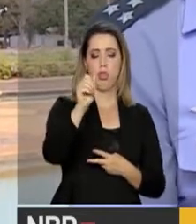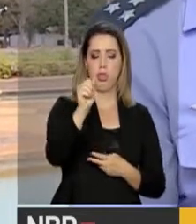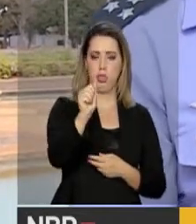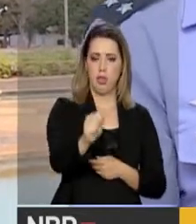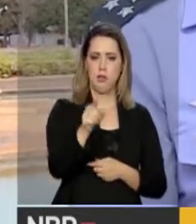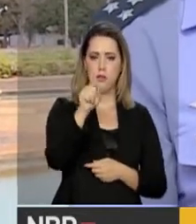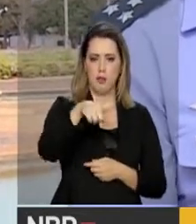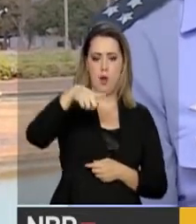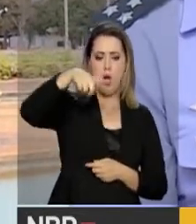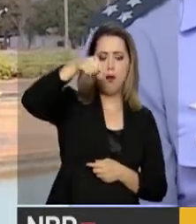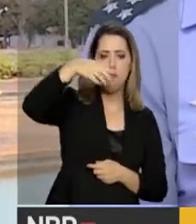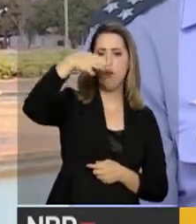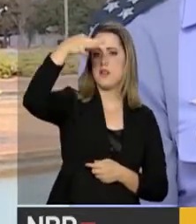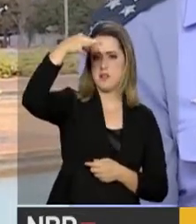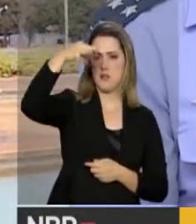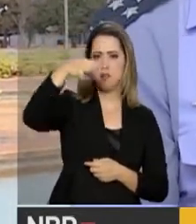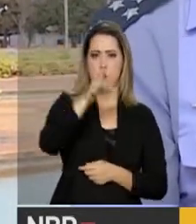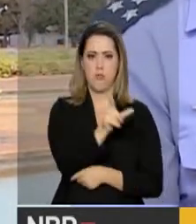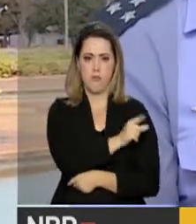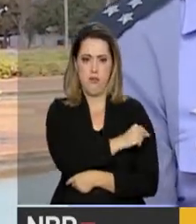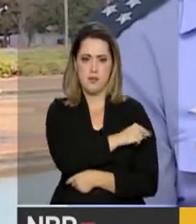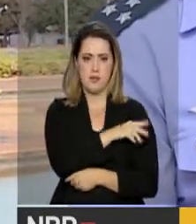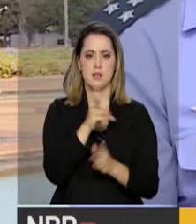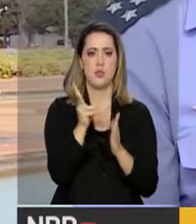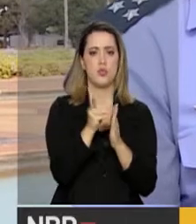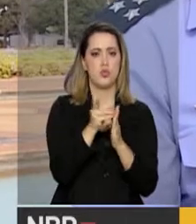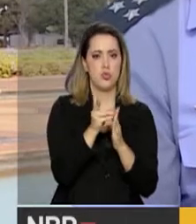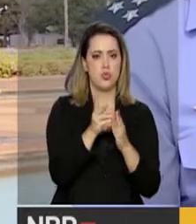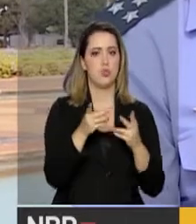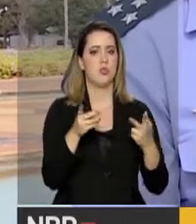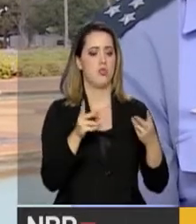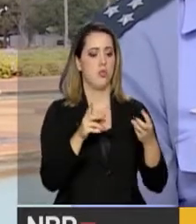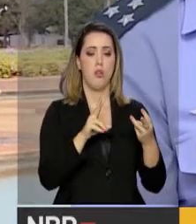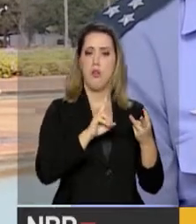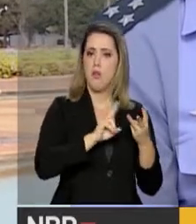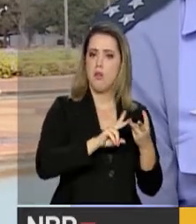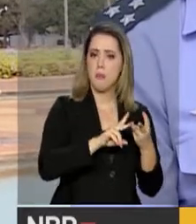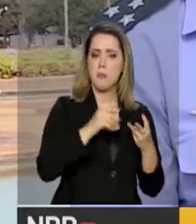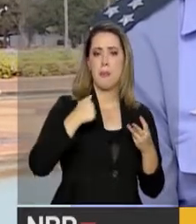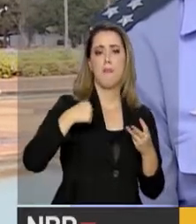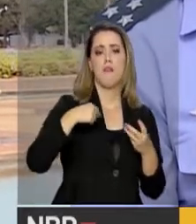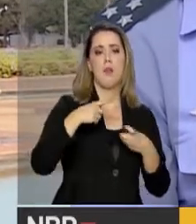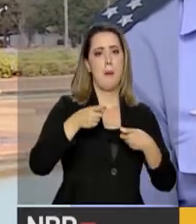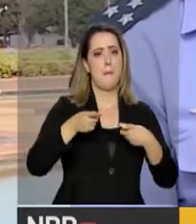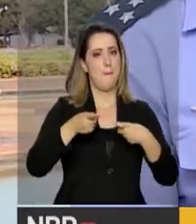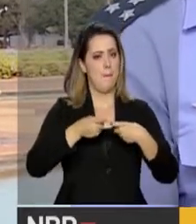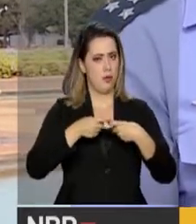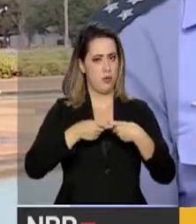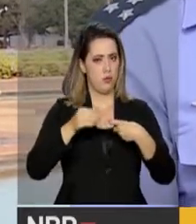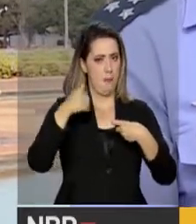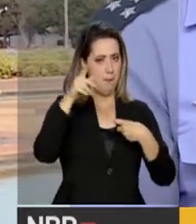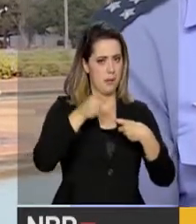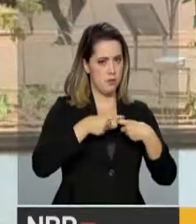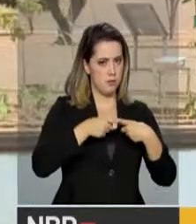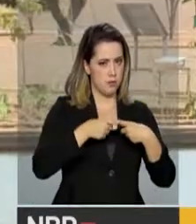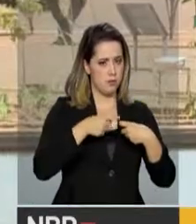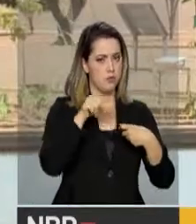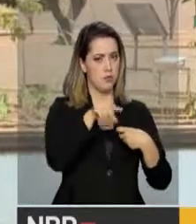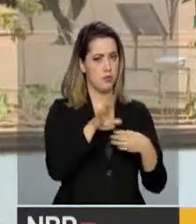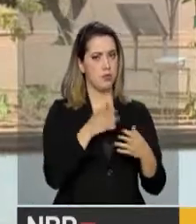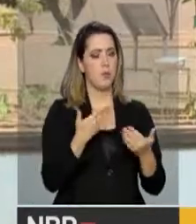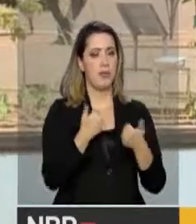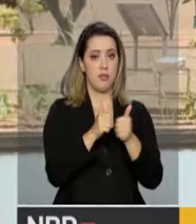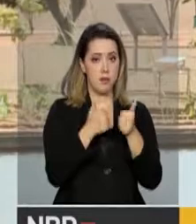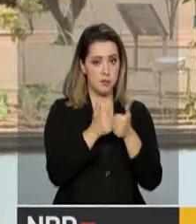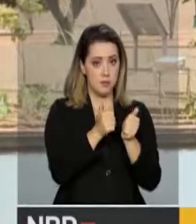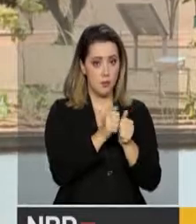povos menos assistidos, programa Mais Médicos, que transportamos os médicos e os distribuímos por todo o Brasil. Mas existe uma ação que